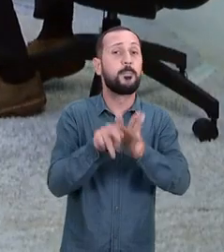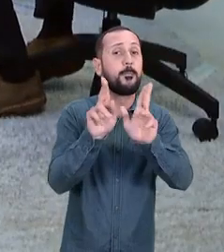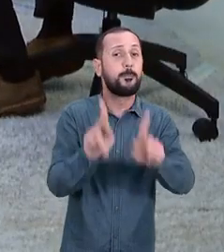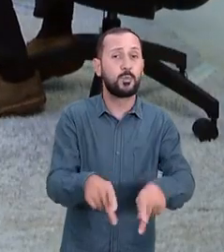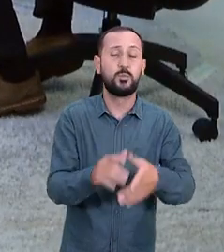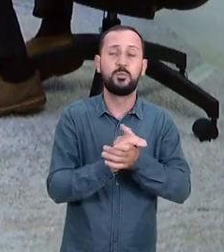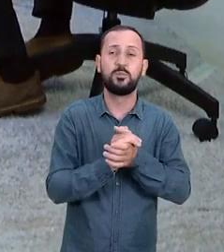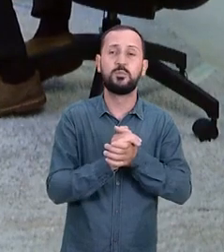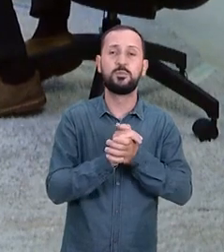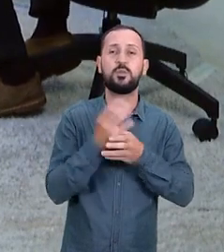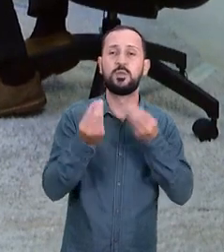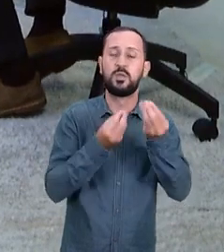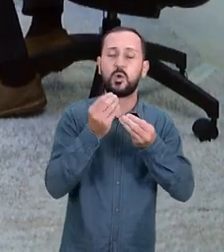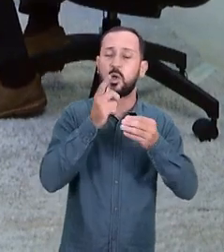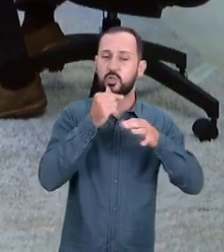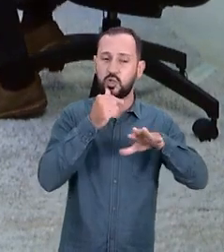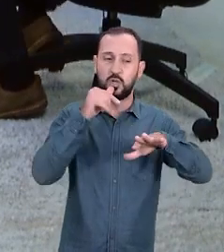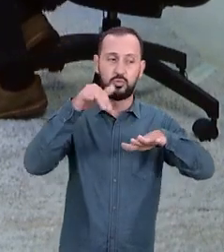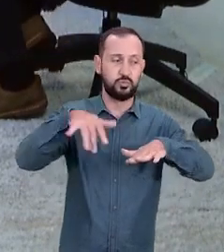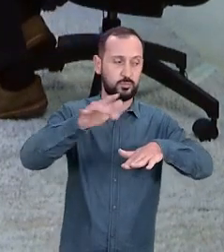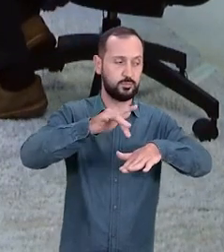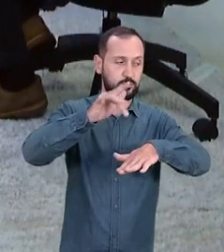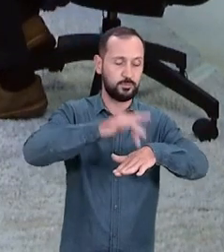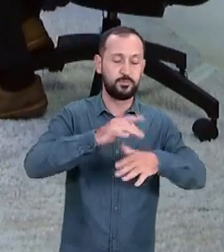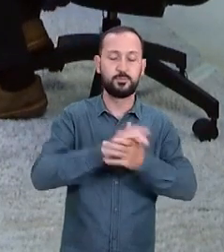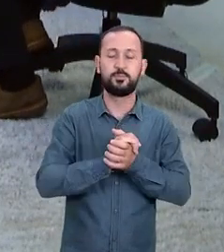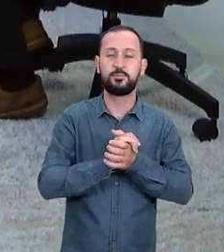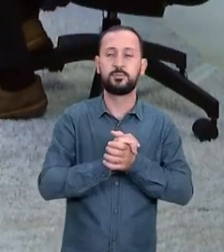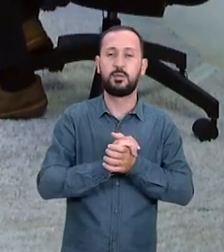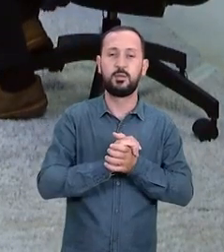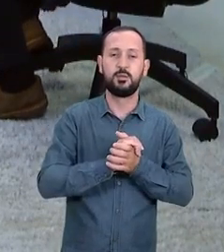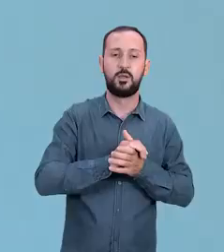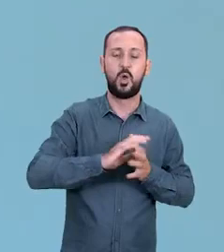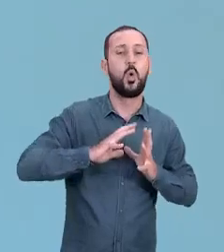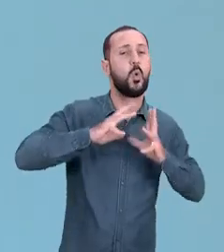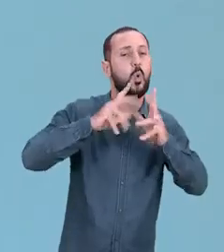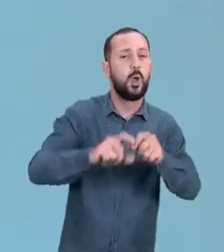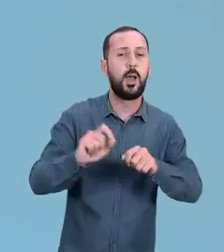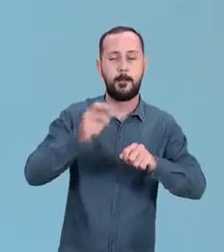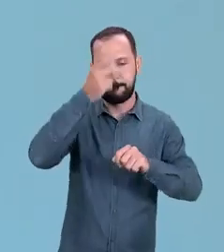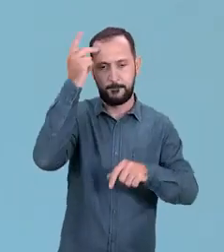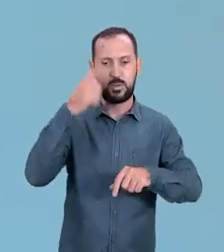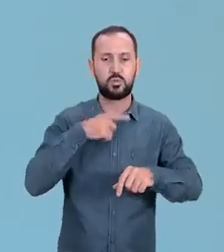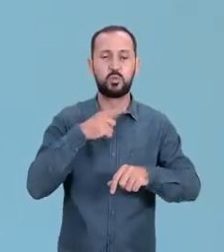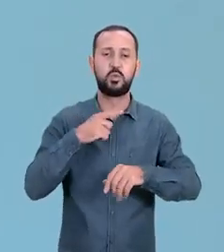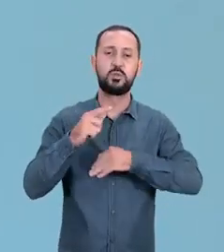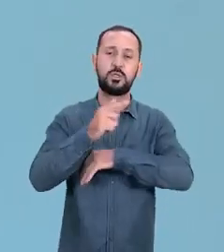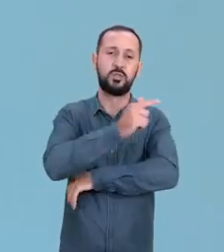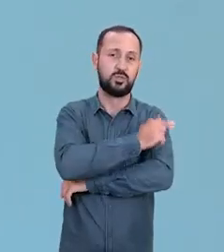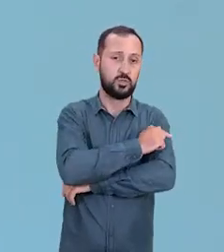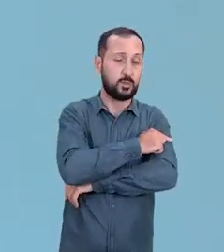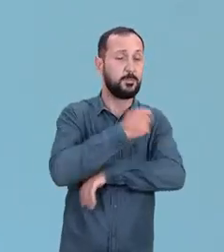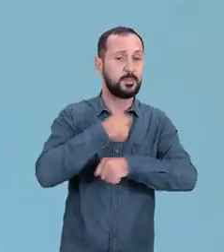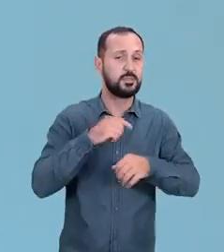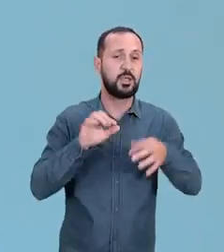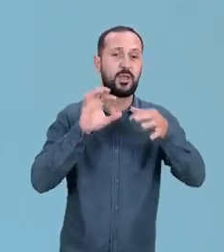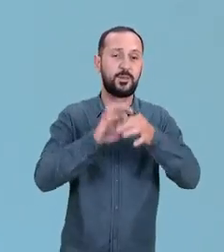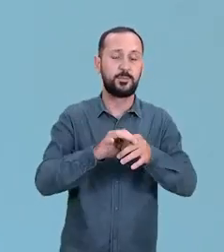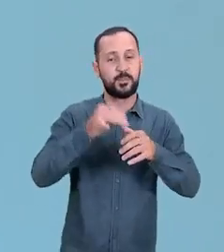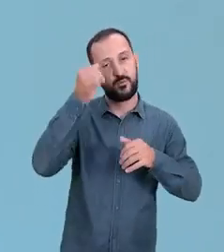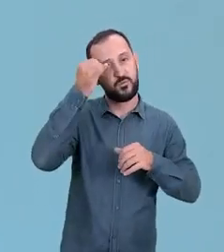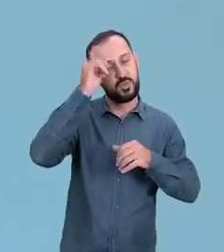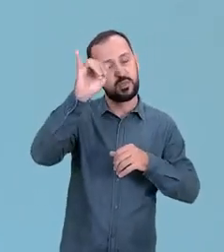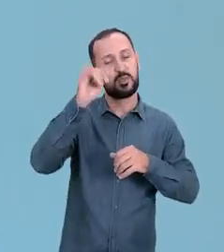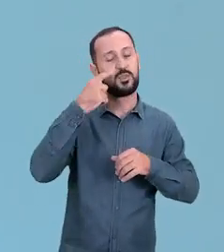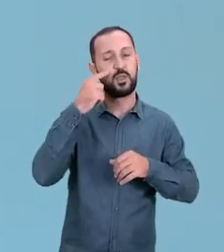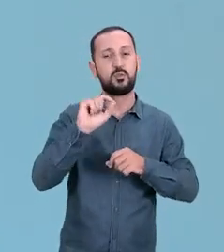públicos, funcionando como reservatório do mosquito. Então, todas as pessoas que são gestoras têm que estar envolvidas no